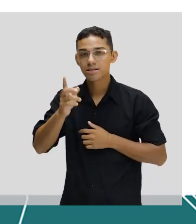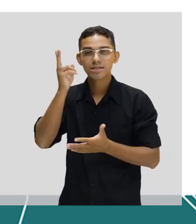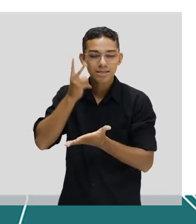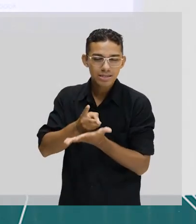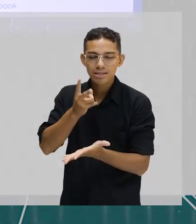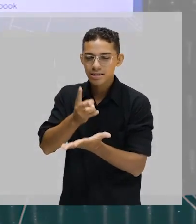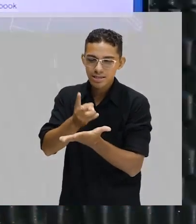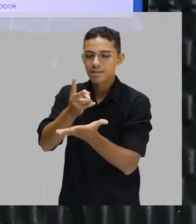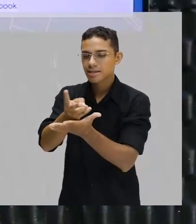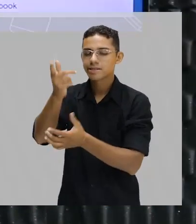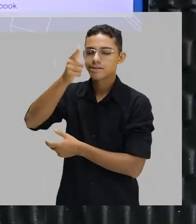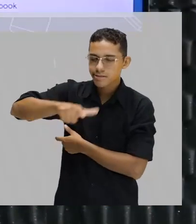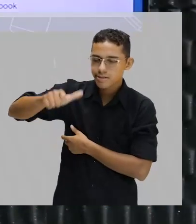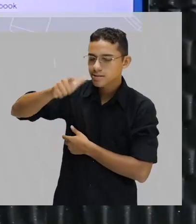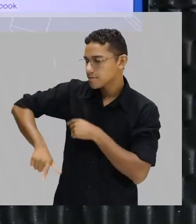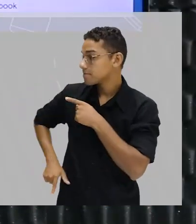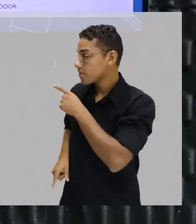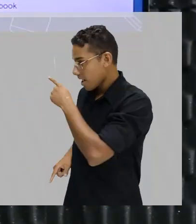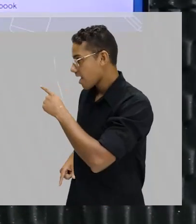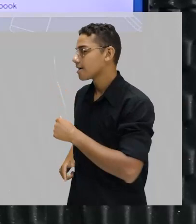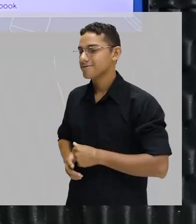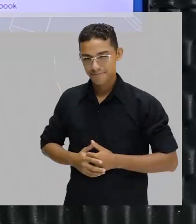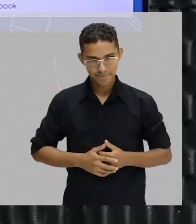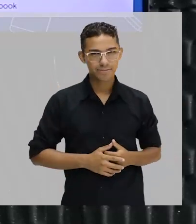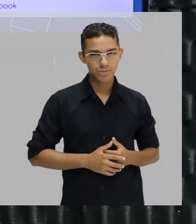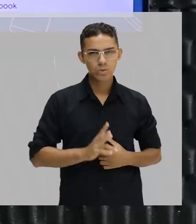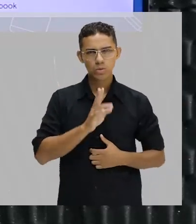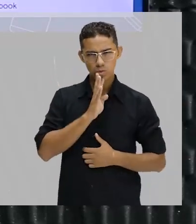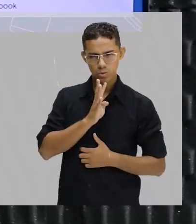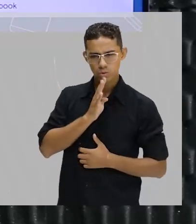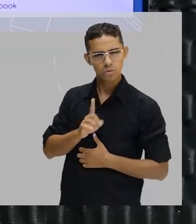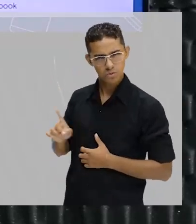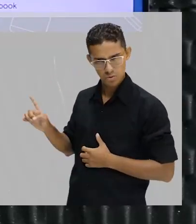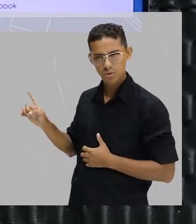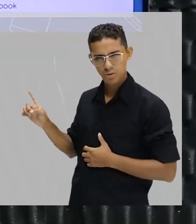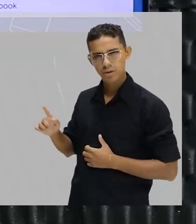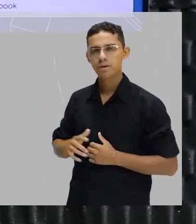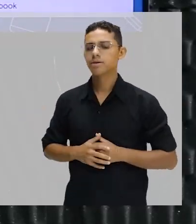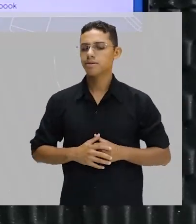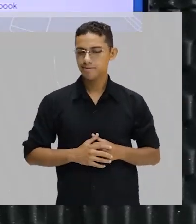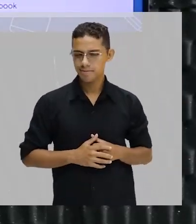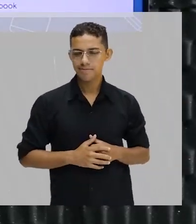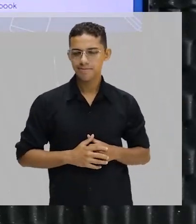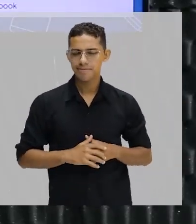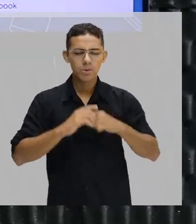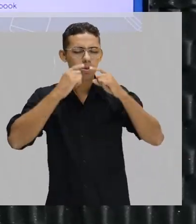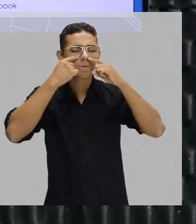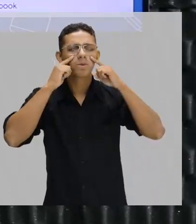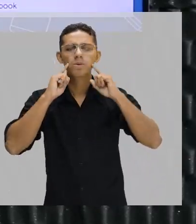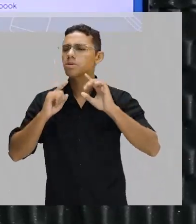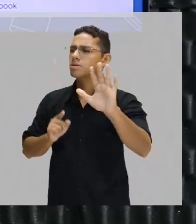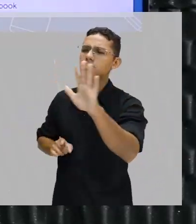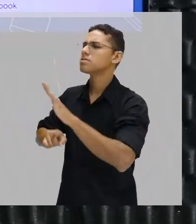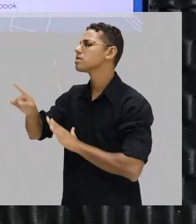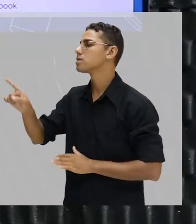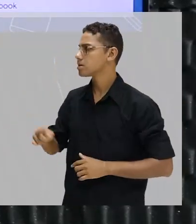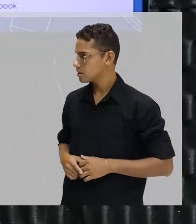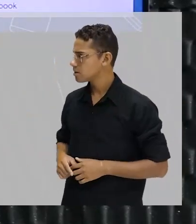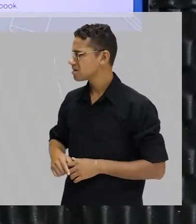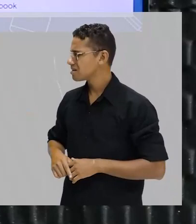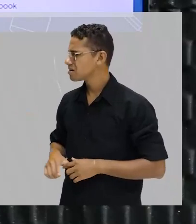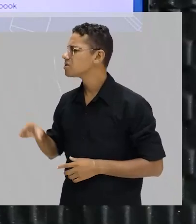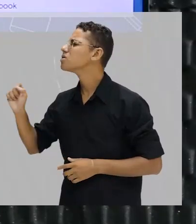sempre repetitivas, né? Então ele tá ali chorando e aí perguntam para ele: "O que foi, Kiko? Tá